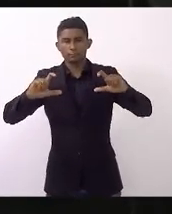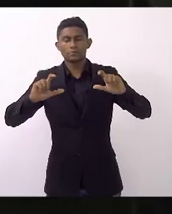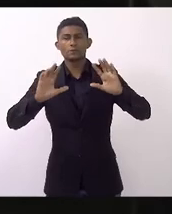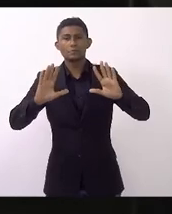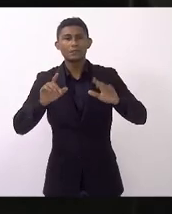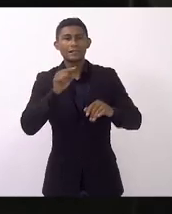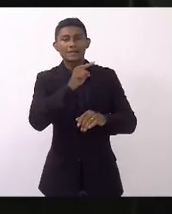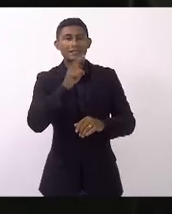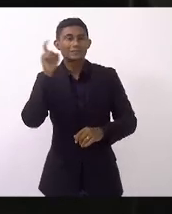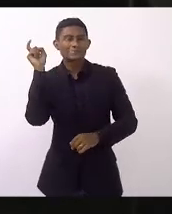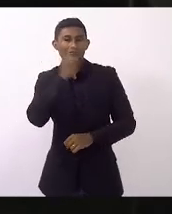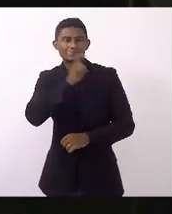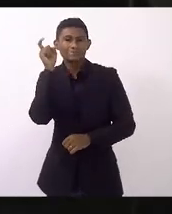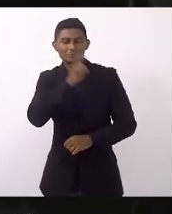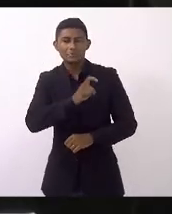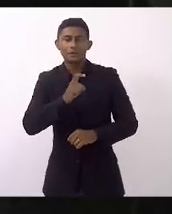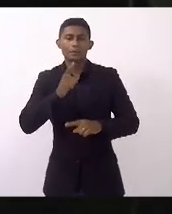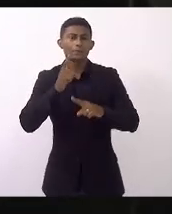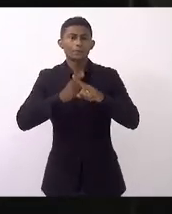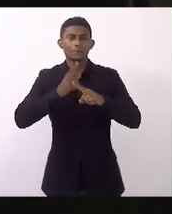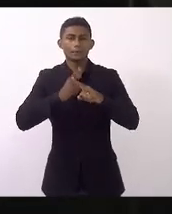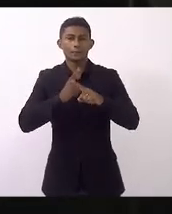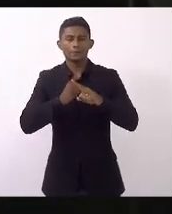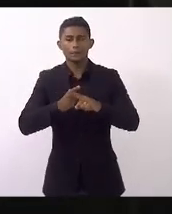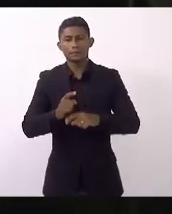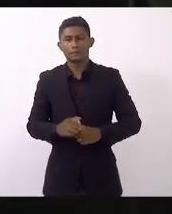Waldeck Carneiro, porque